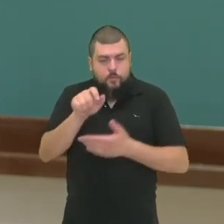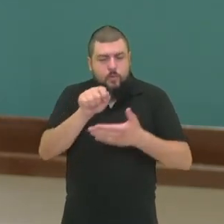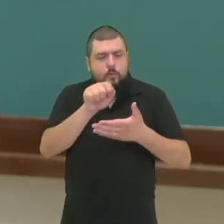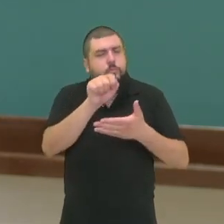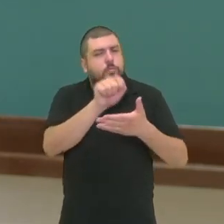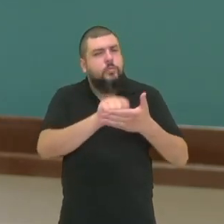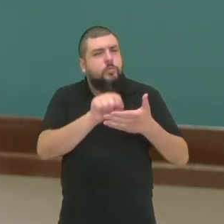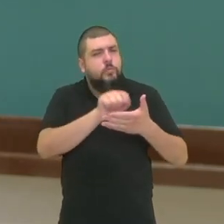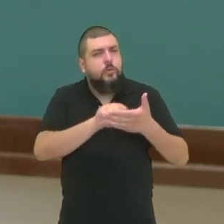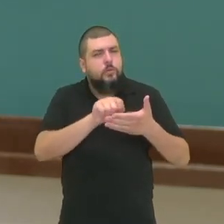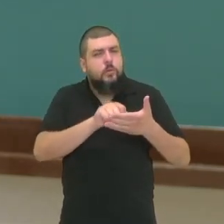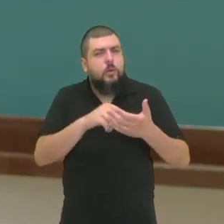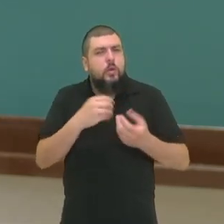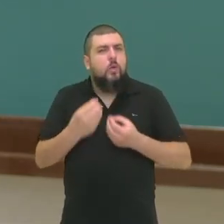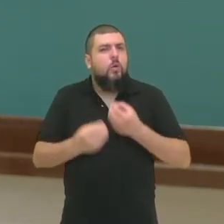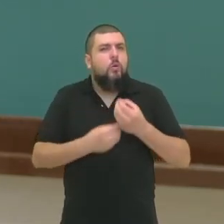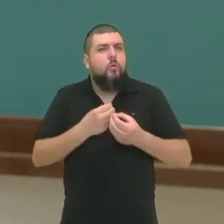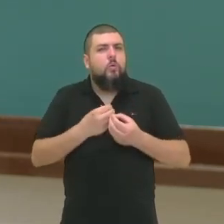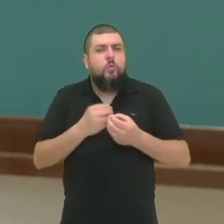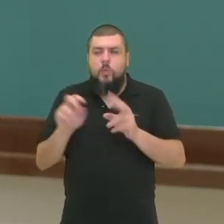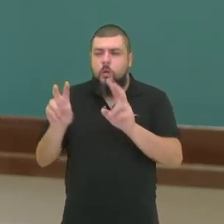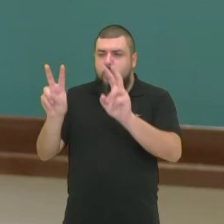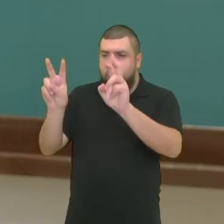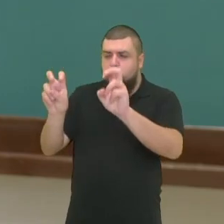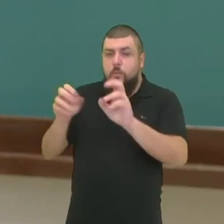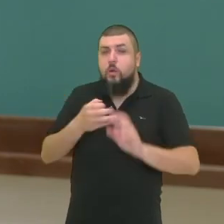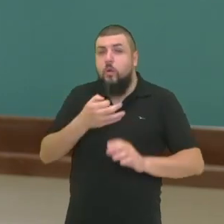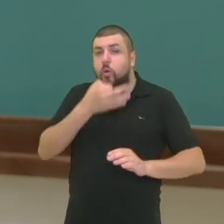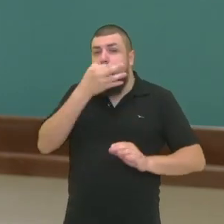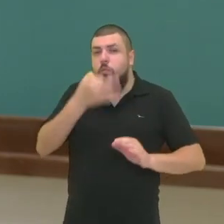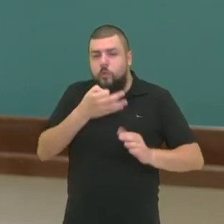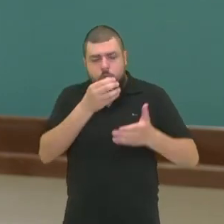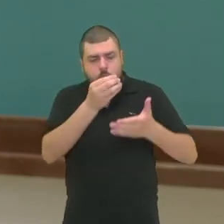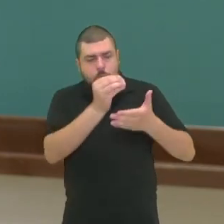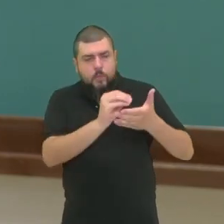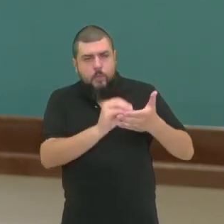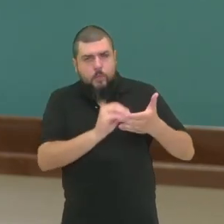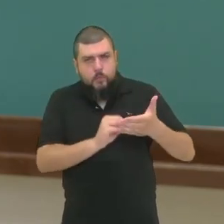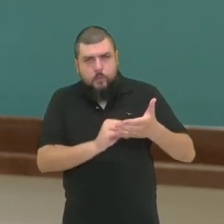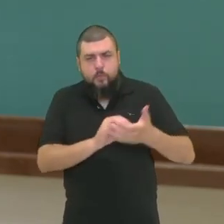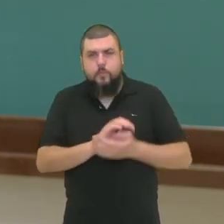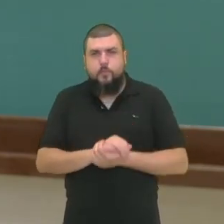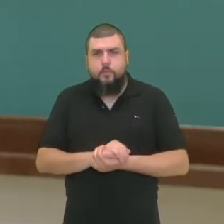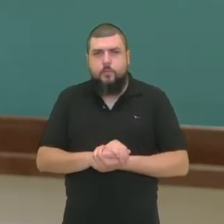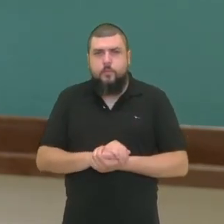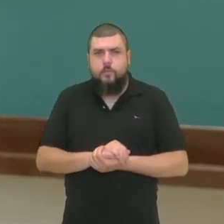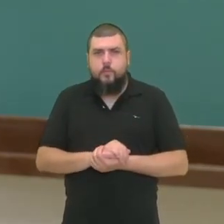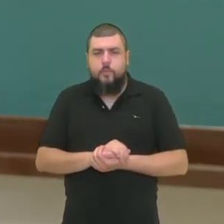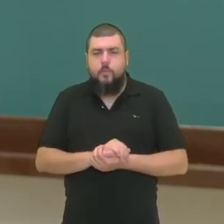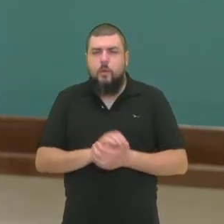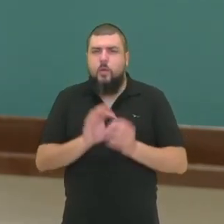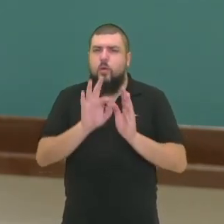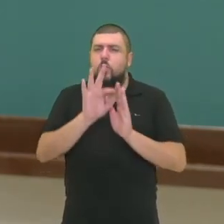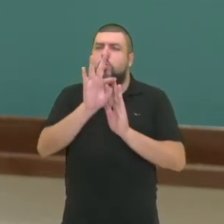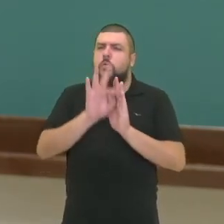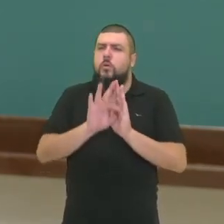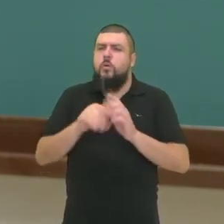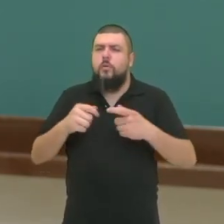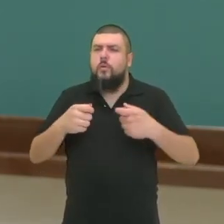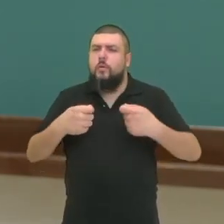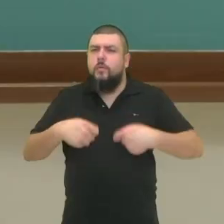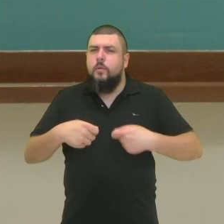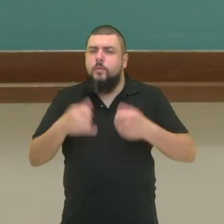colocando opinião sobre o tema e chamando a atenção do leitor para a matéria. O texto deve ter mais ou menos umas 15